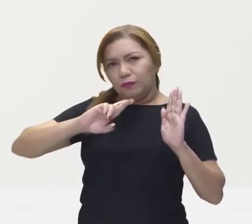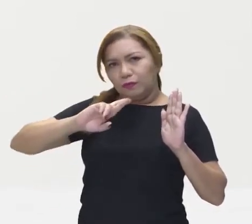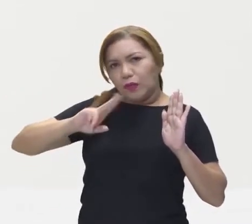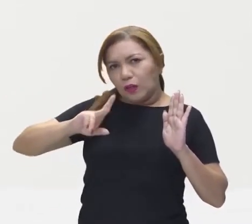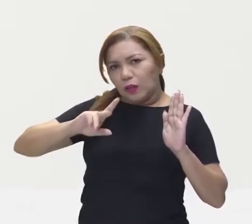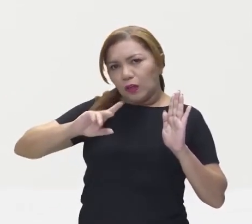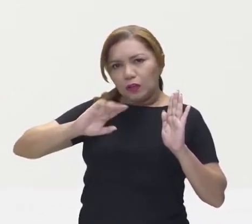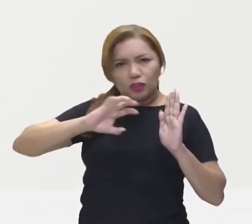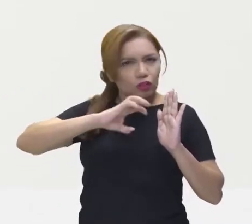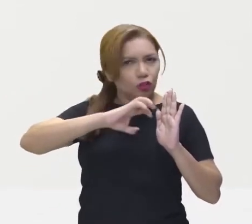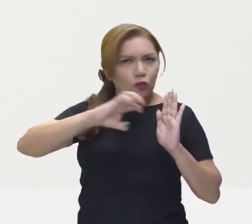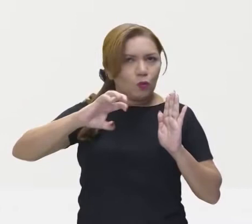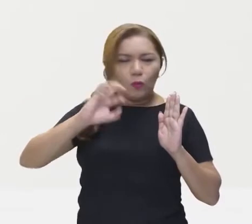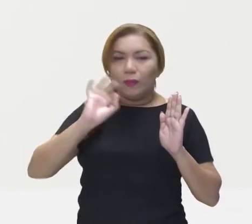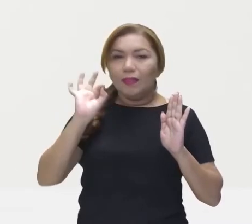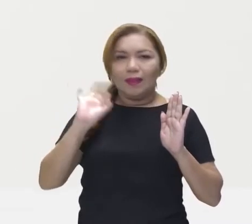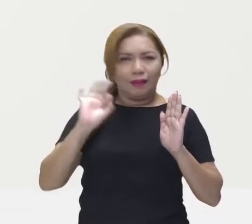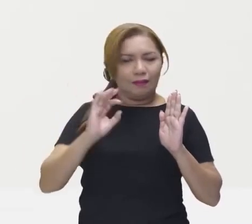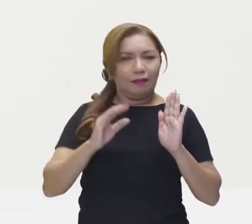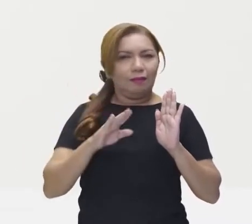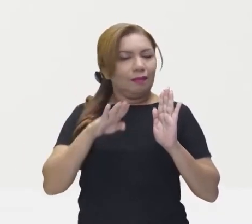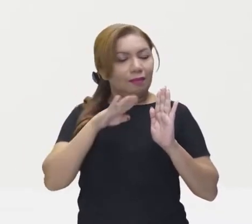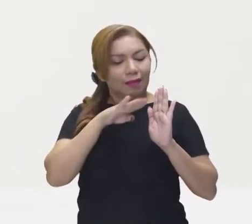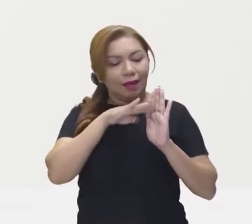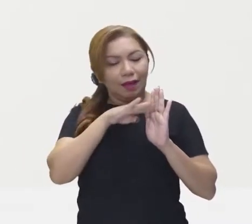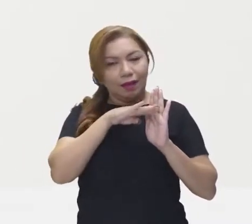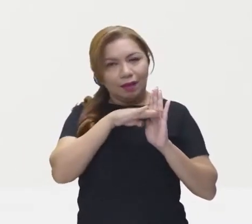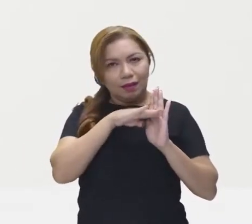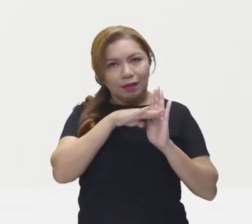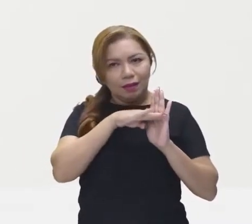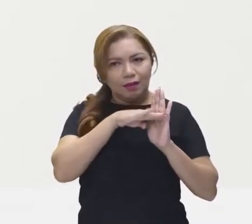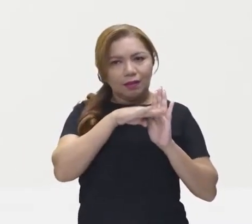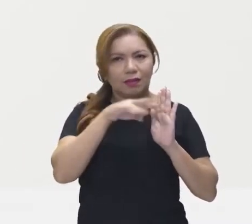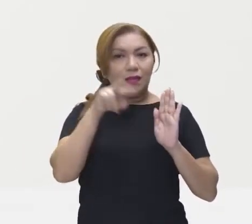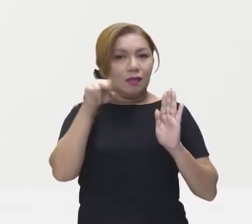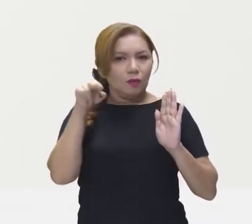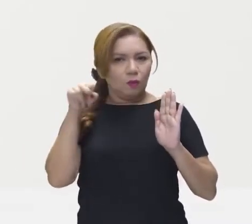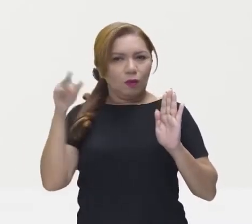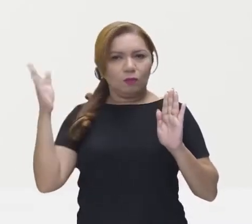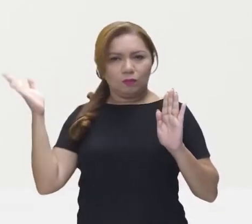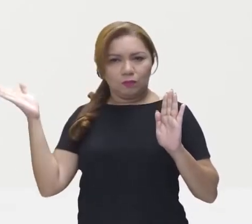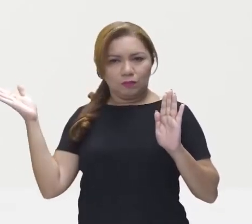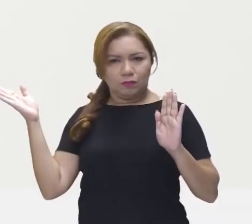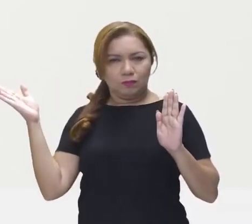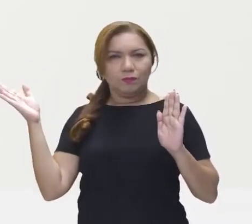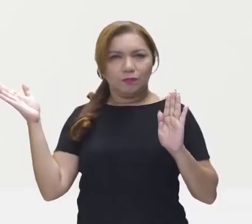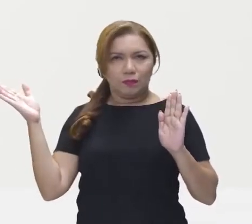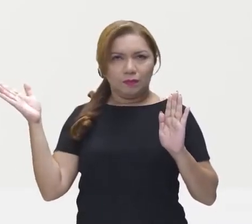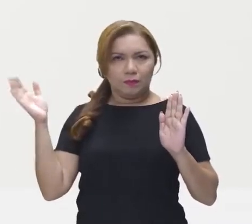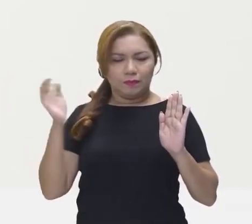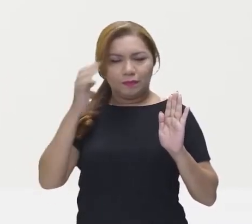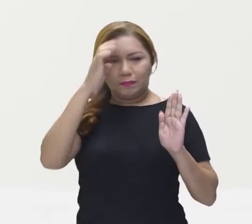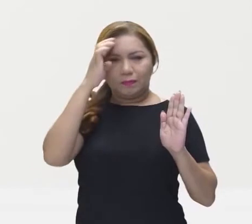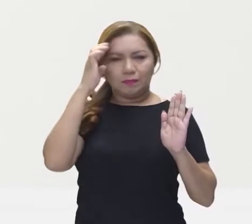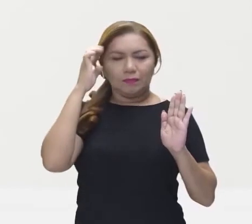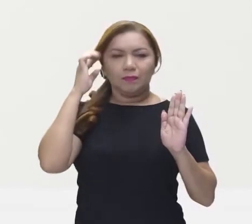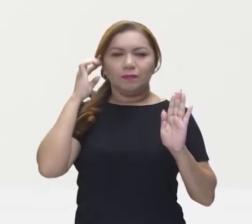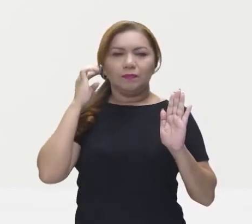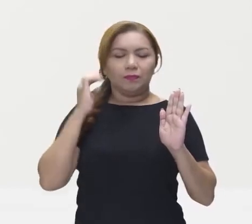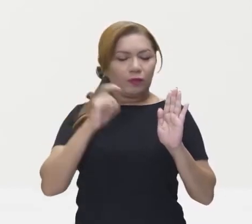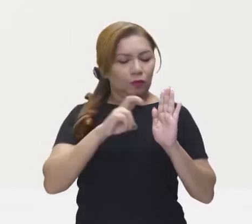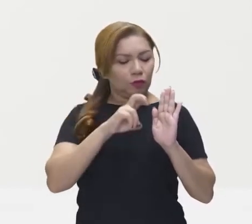a largura, continuou a mesma largura. Então, o que nós fizemos aí? Nós pegamos, então, nós temos 50,